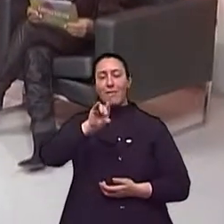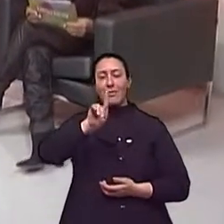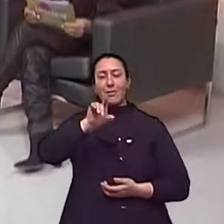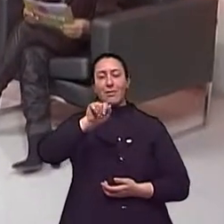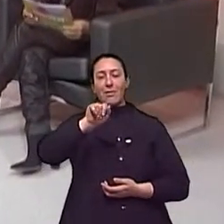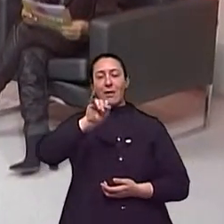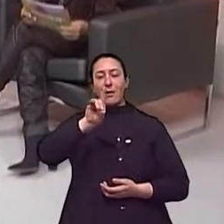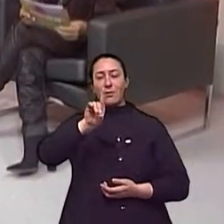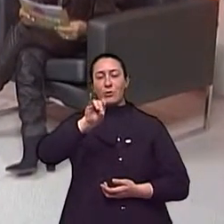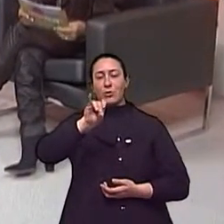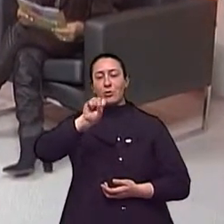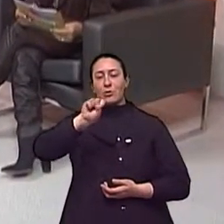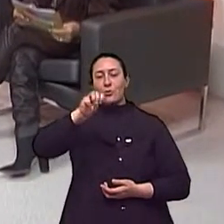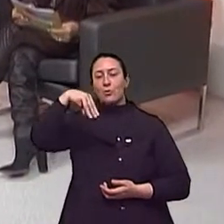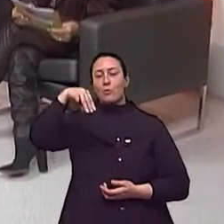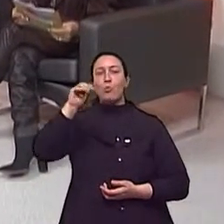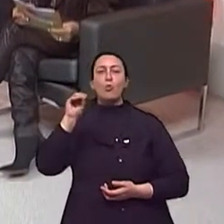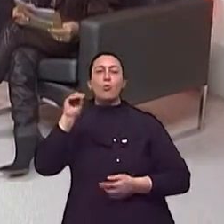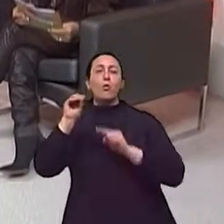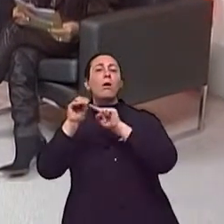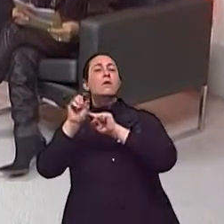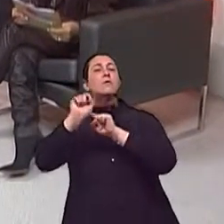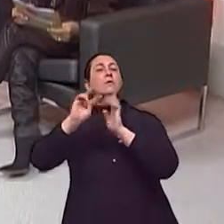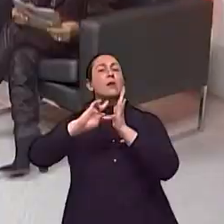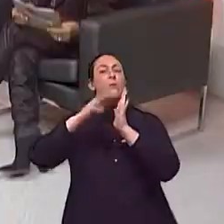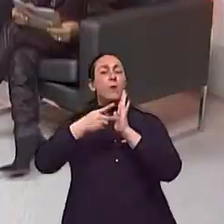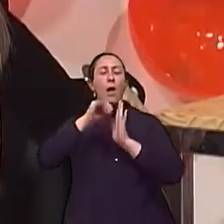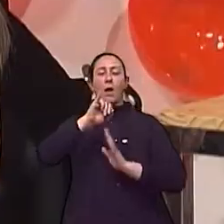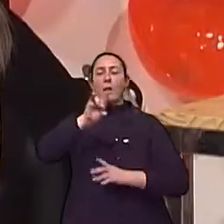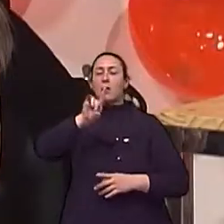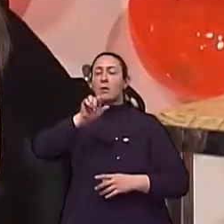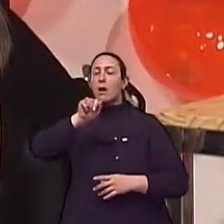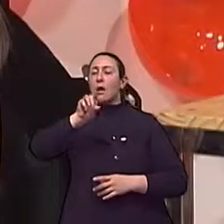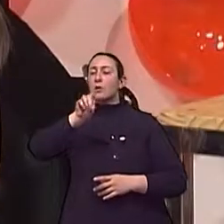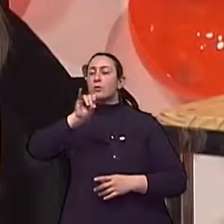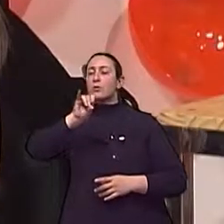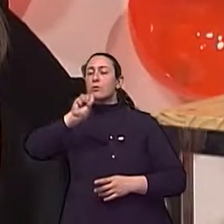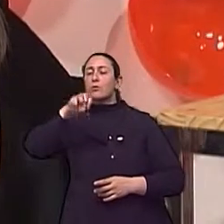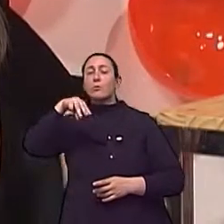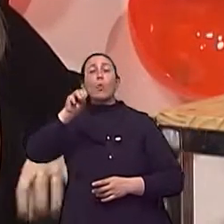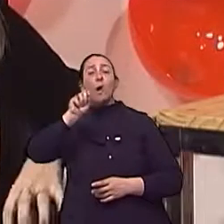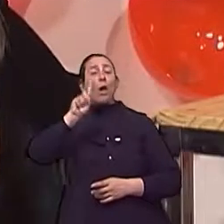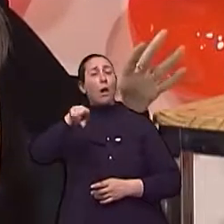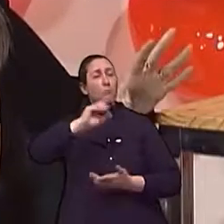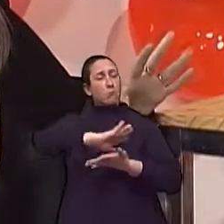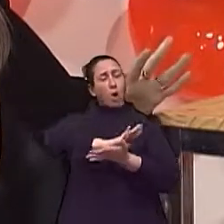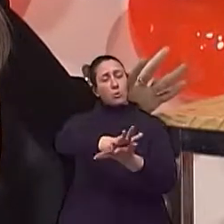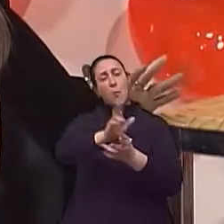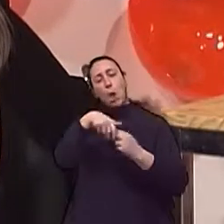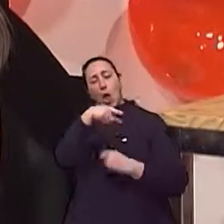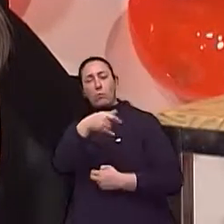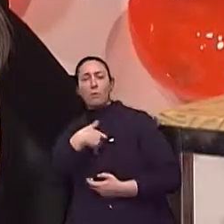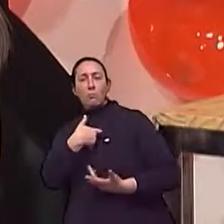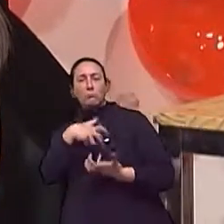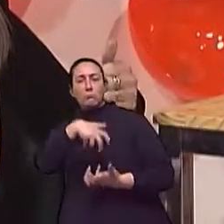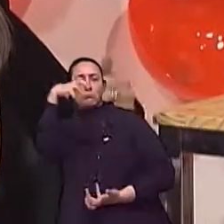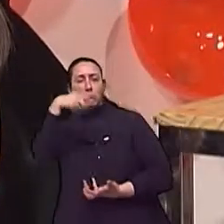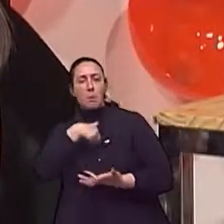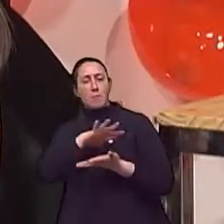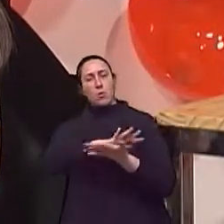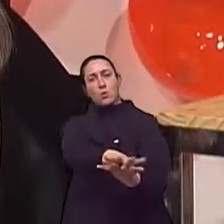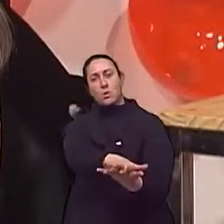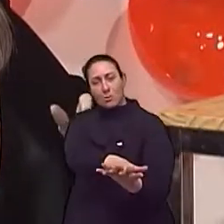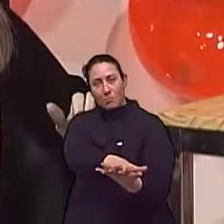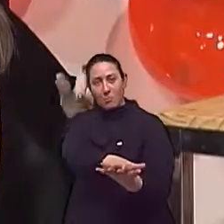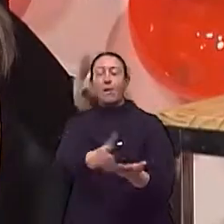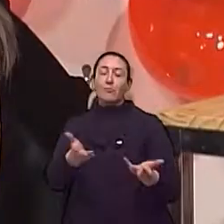tradução para o português de Portugal do preconceito eh em relação a uma pessoa pelo fato dela ter mais idade então por isso ela não é quase